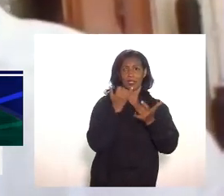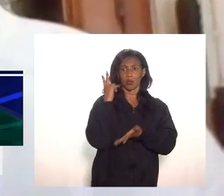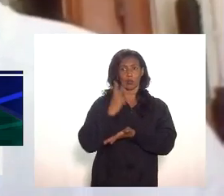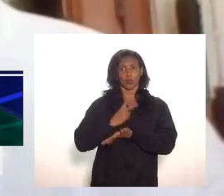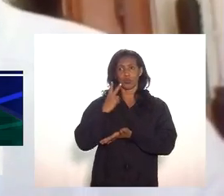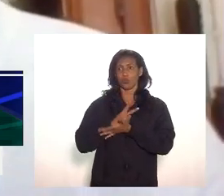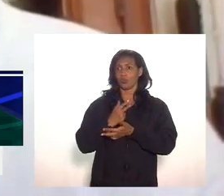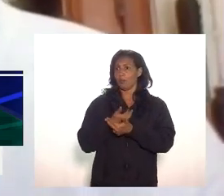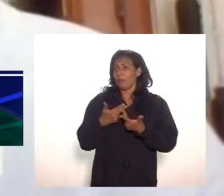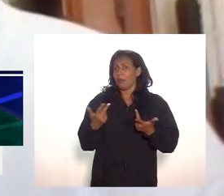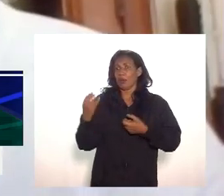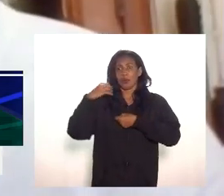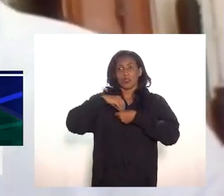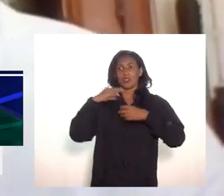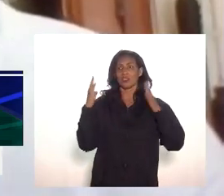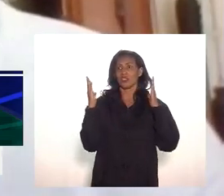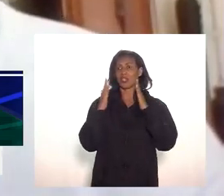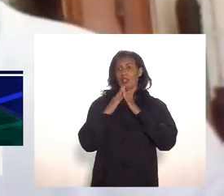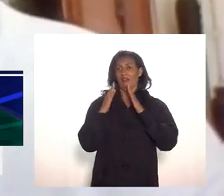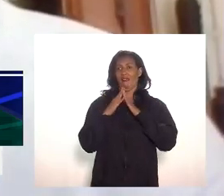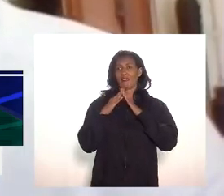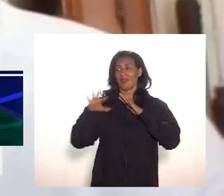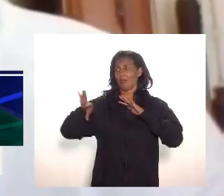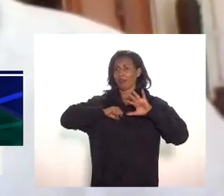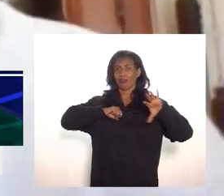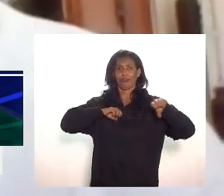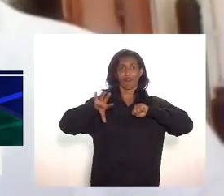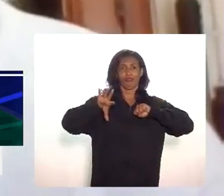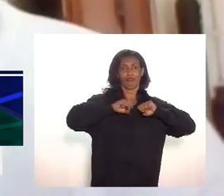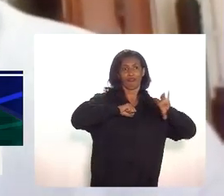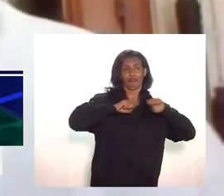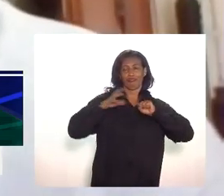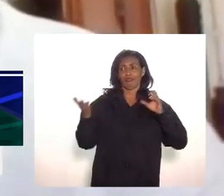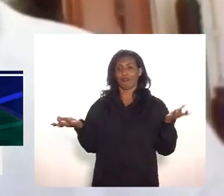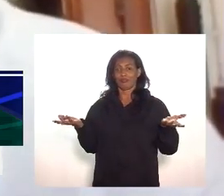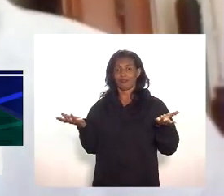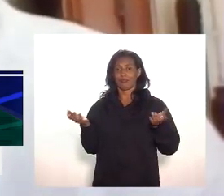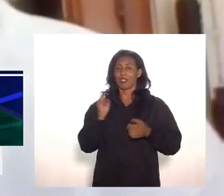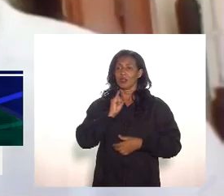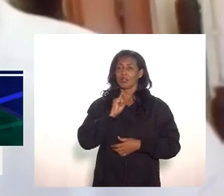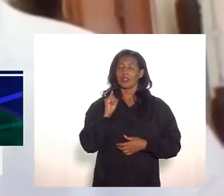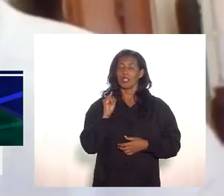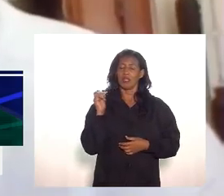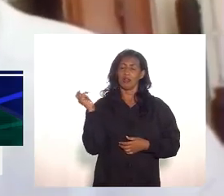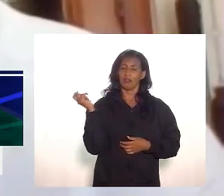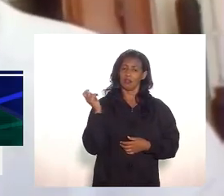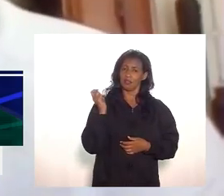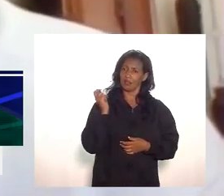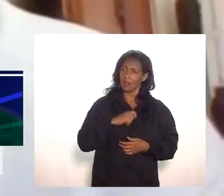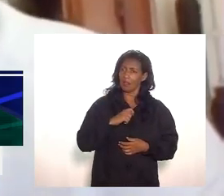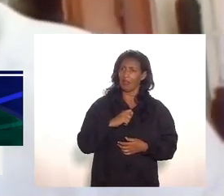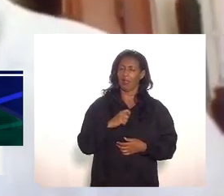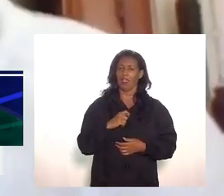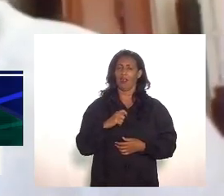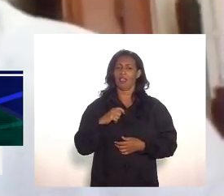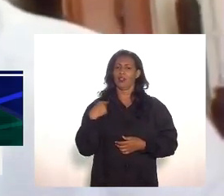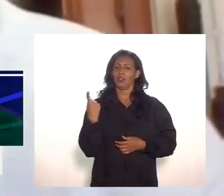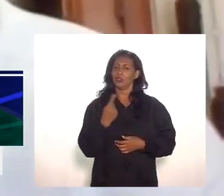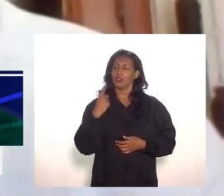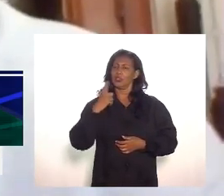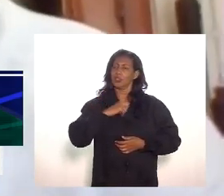coisa dentro e se contaminando. Então, se houver essa possibilidade da gente ter